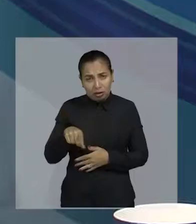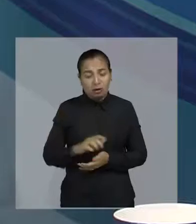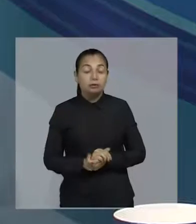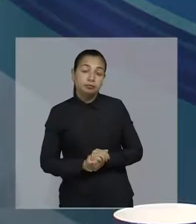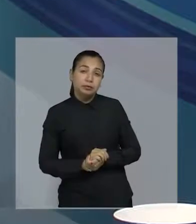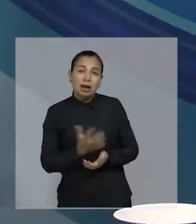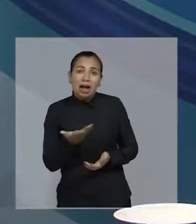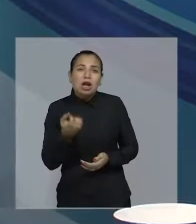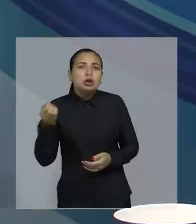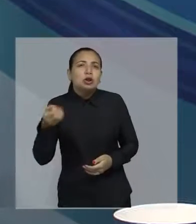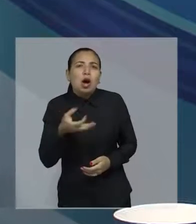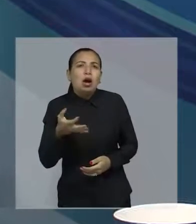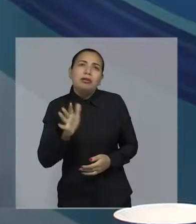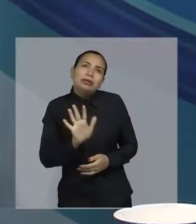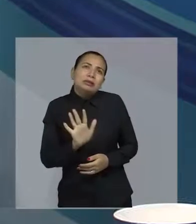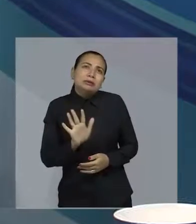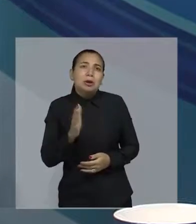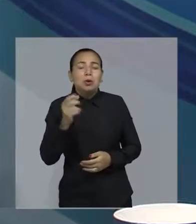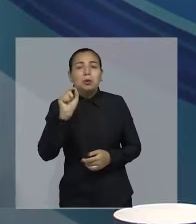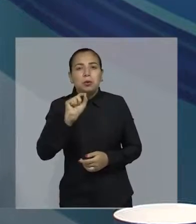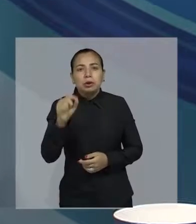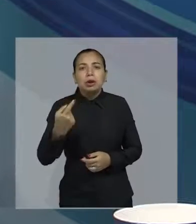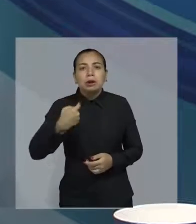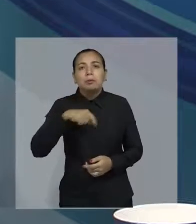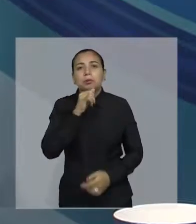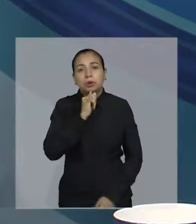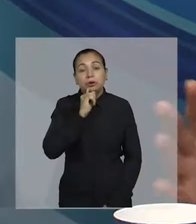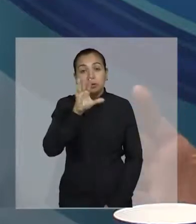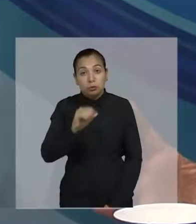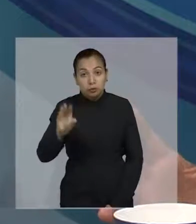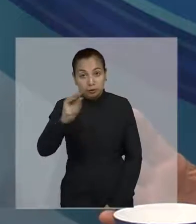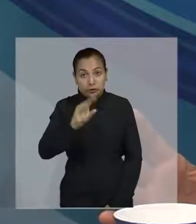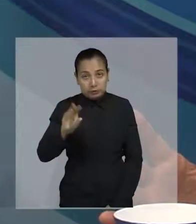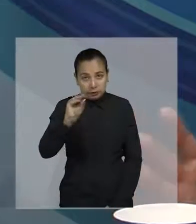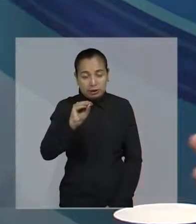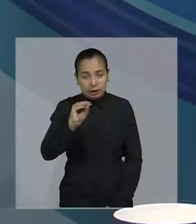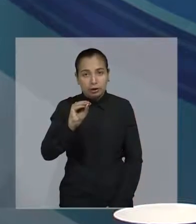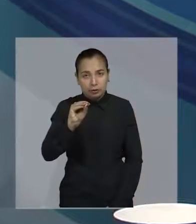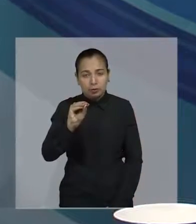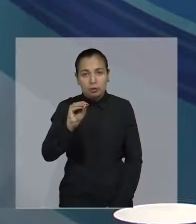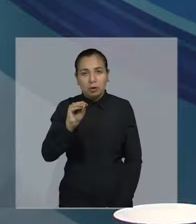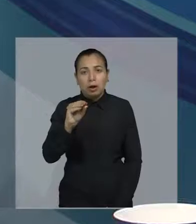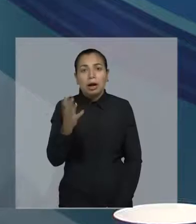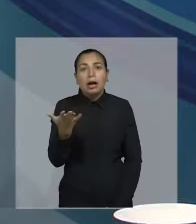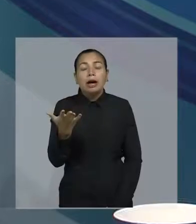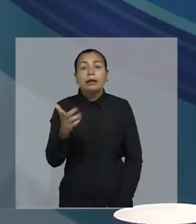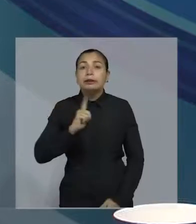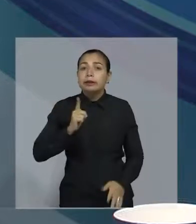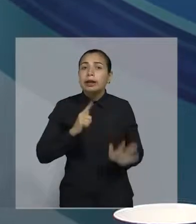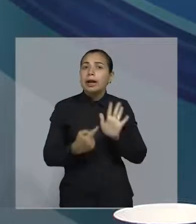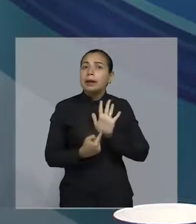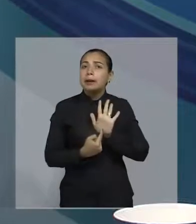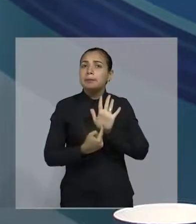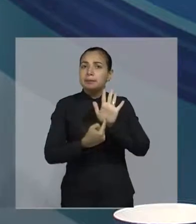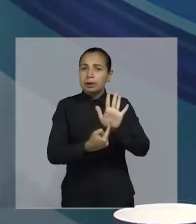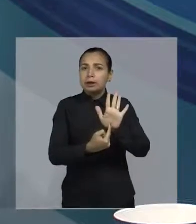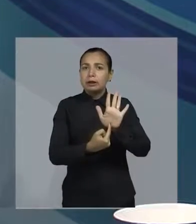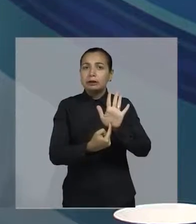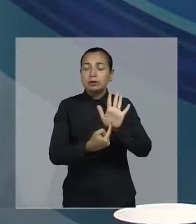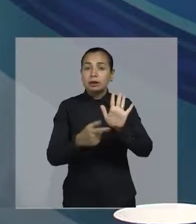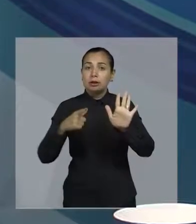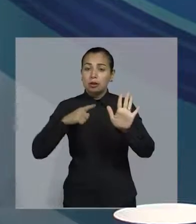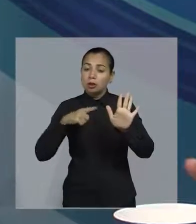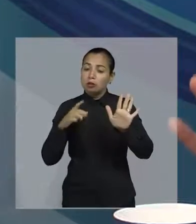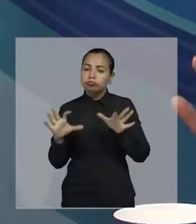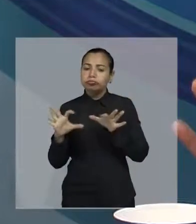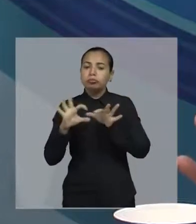E, de certo modo, por exemplo, o Ciro Gomes não é um outsider, mas ele se apresenta como um estranho no ninho da